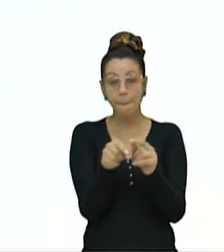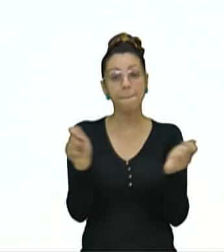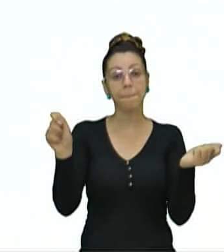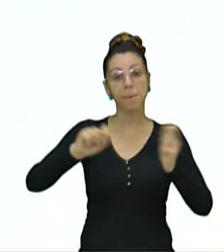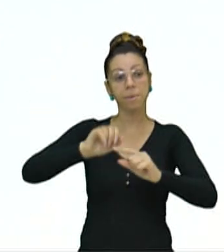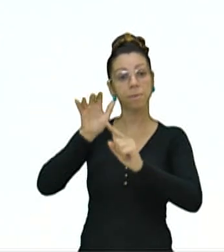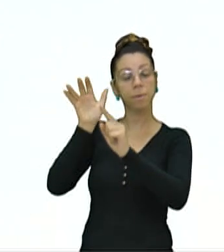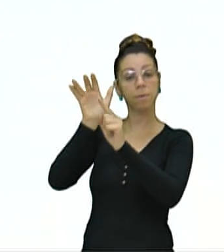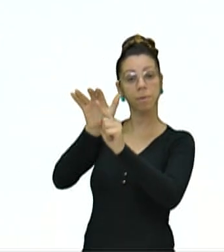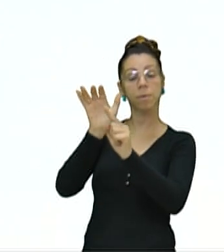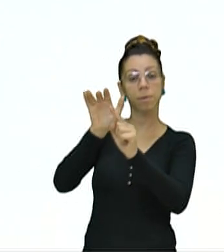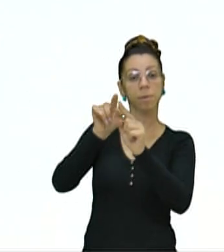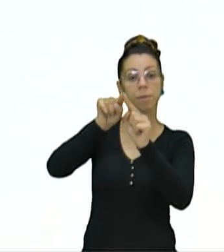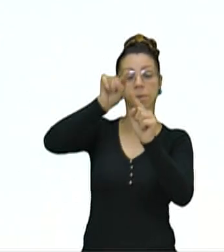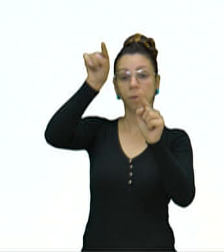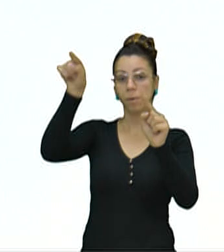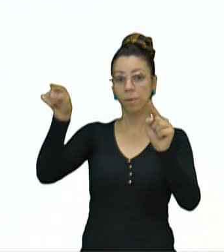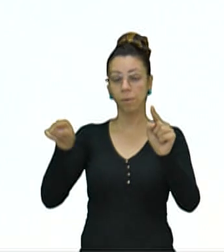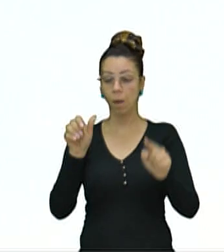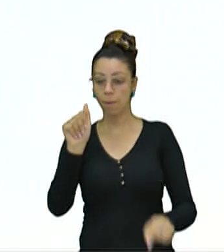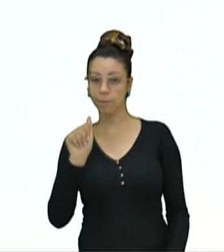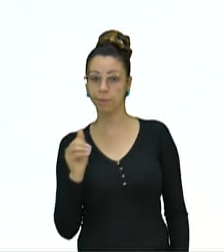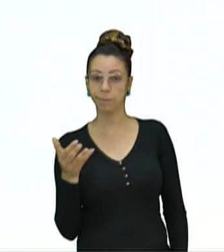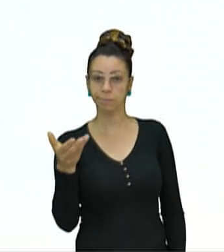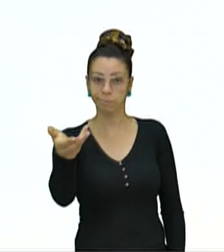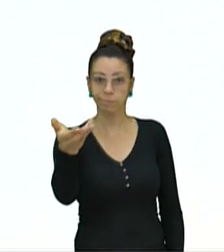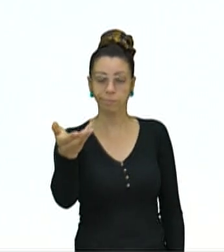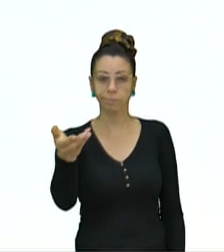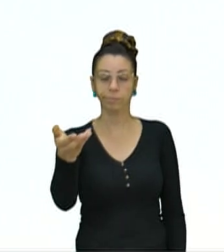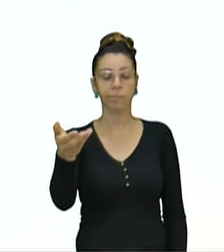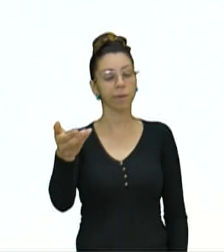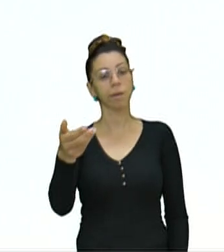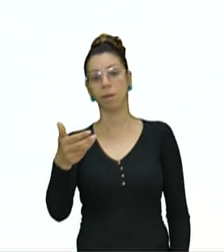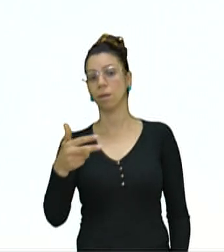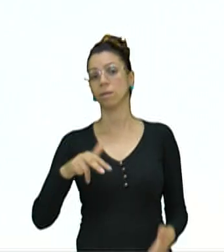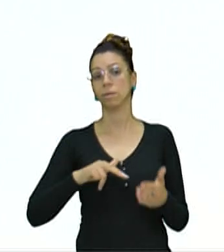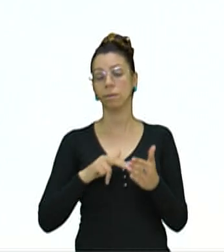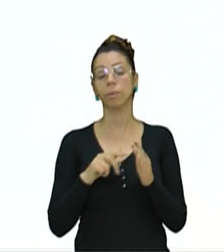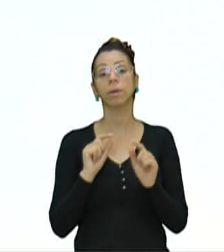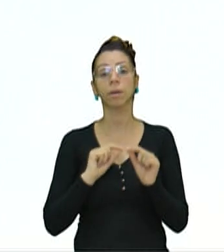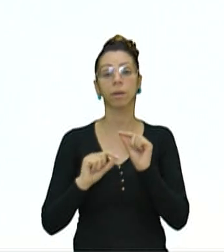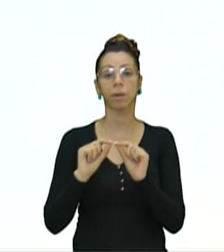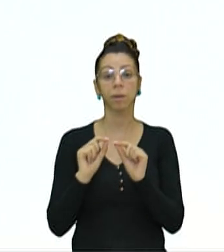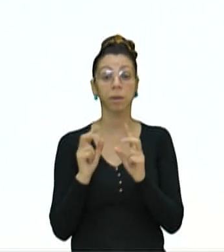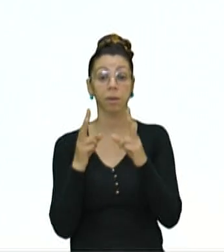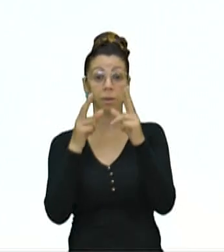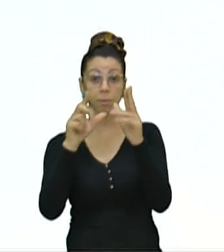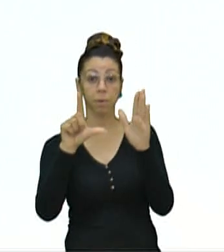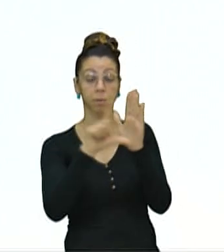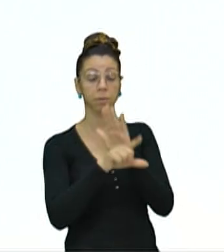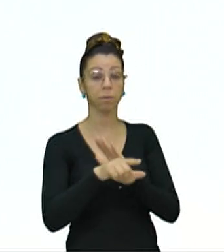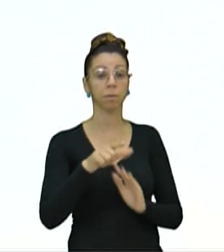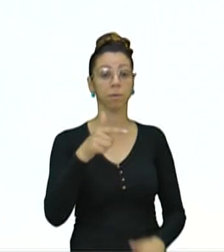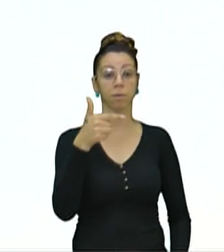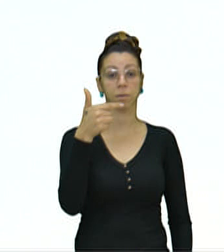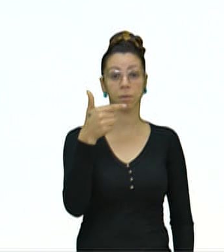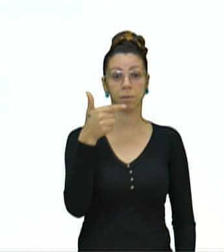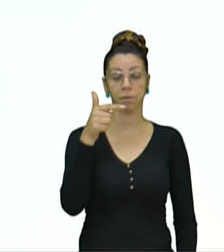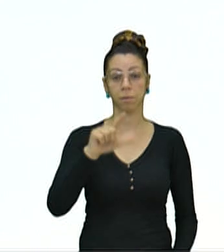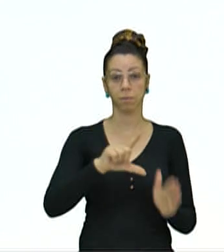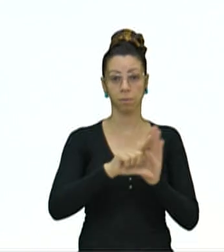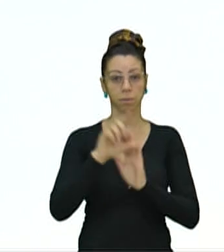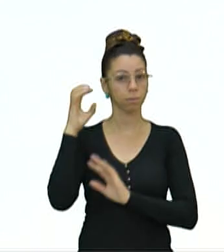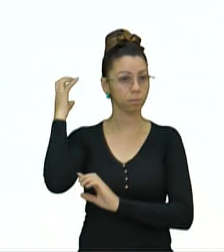sentido do vetor aceleração, conforme a segunda lei de Newton, como eu expliquei para vocês. Para o objeto virar, é necessário que a